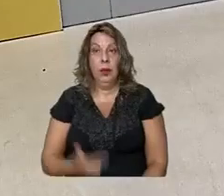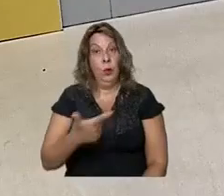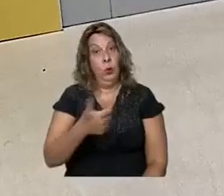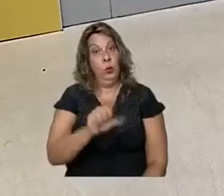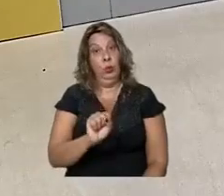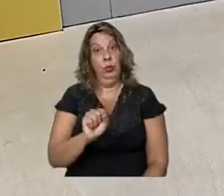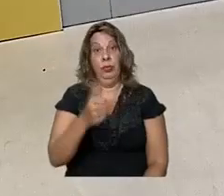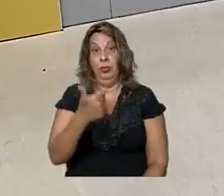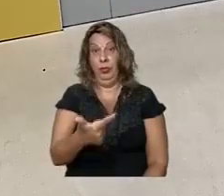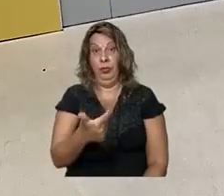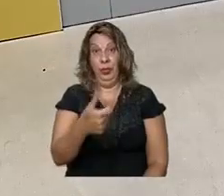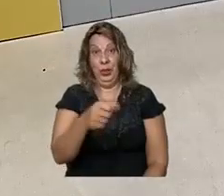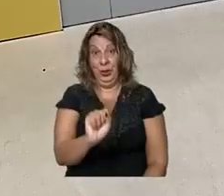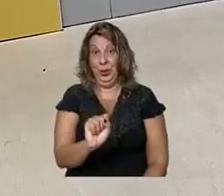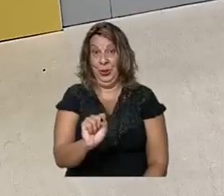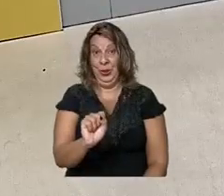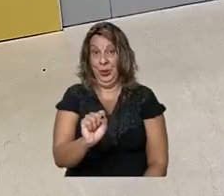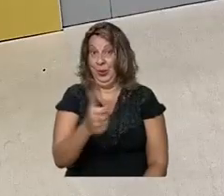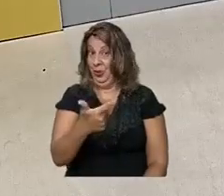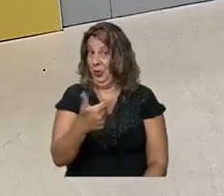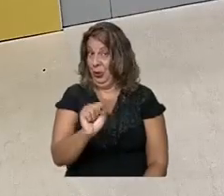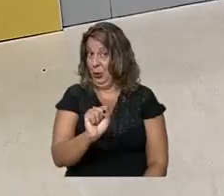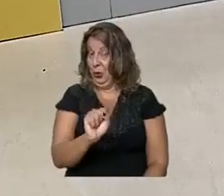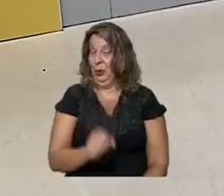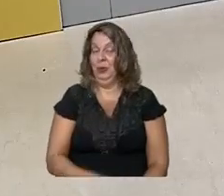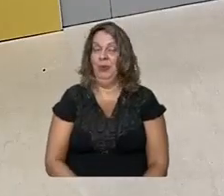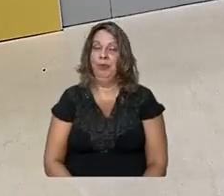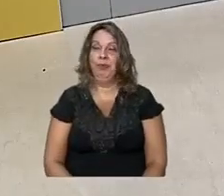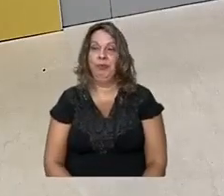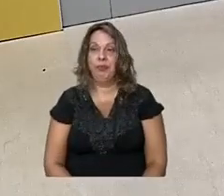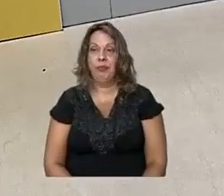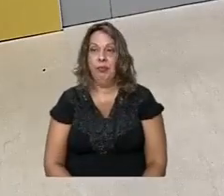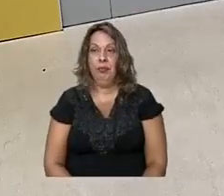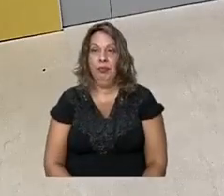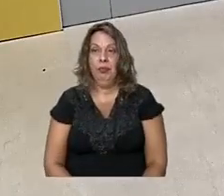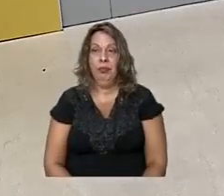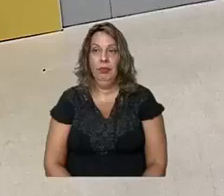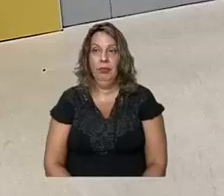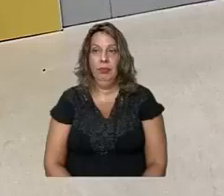o 28? Pode comemorando, saiu.